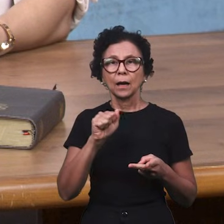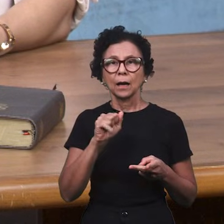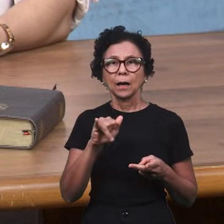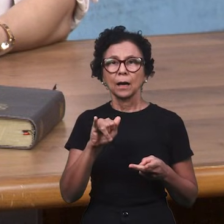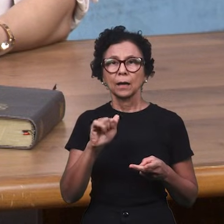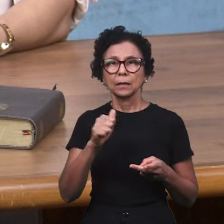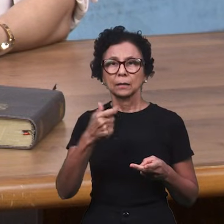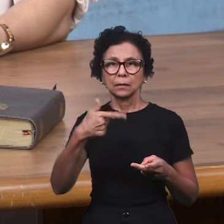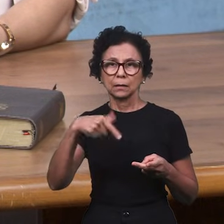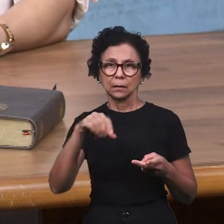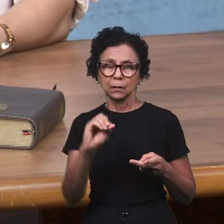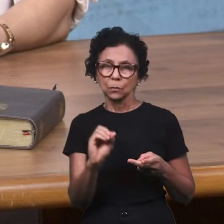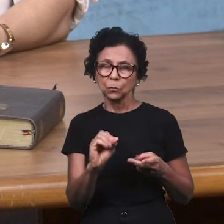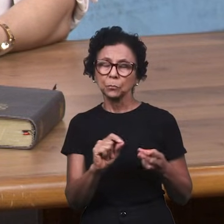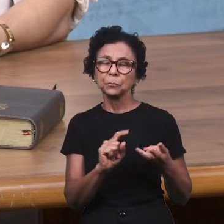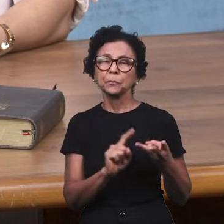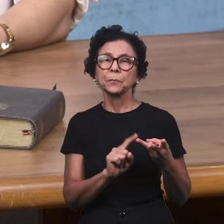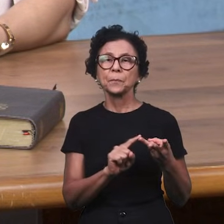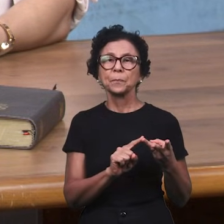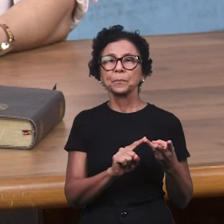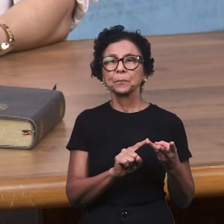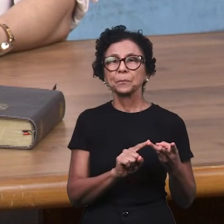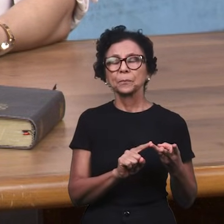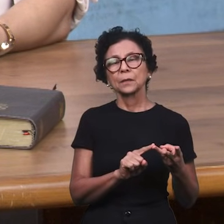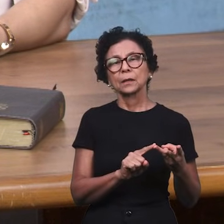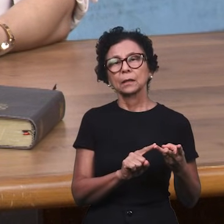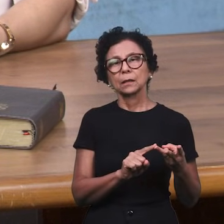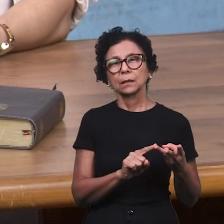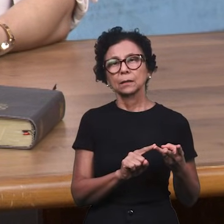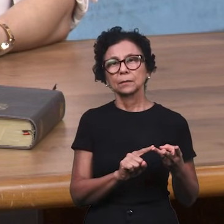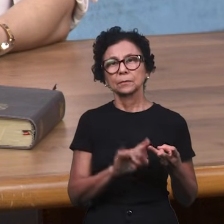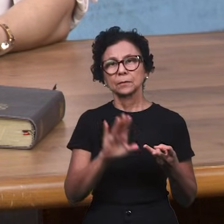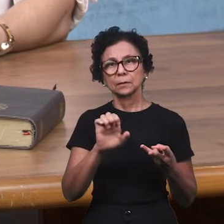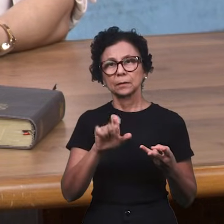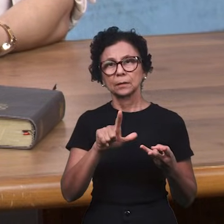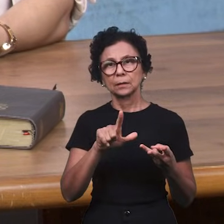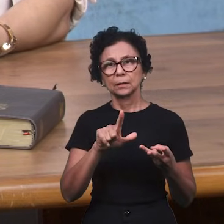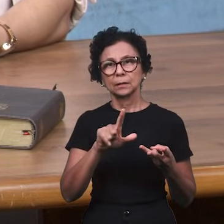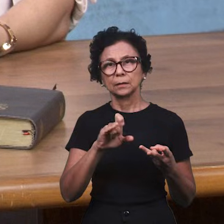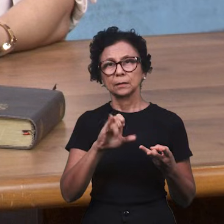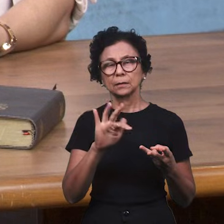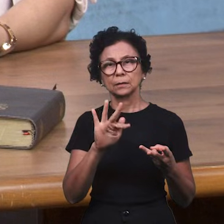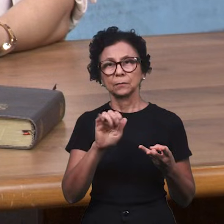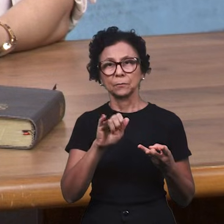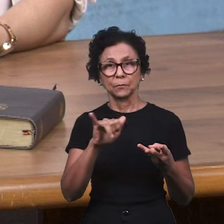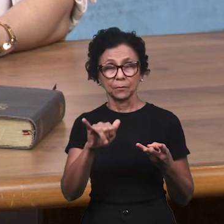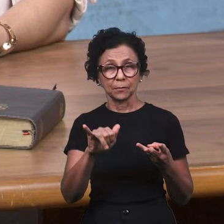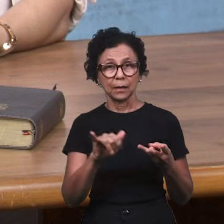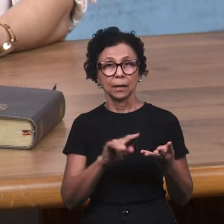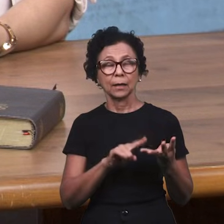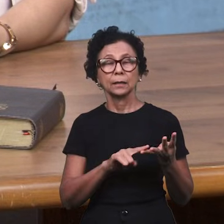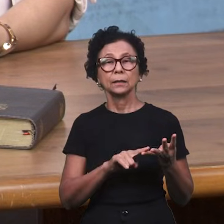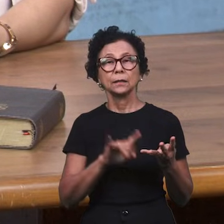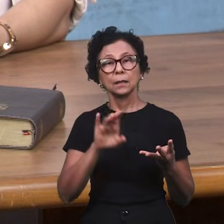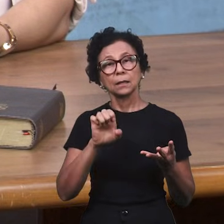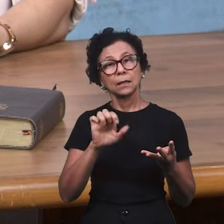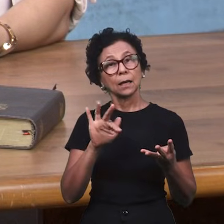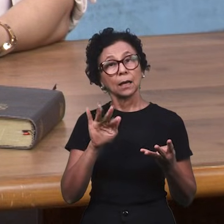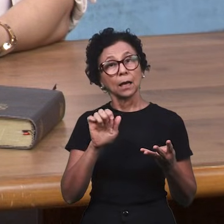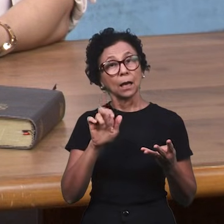de Sacar, o Ararita, Elifai, filho de Ur, Éfer,